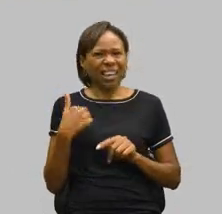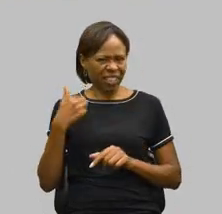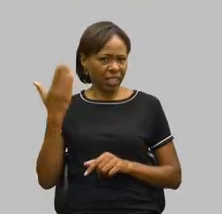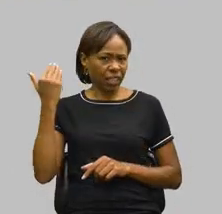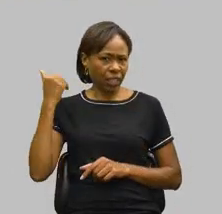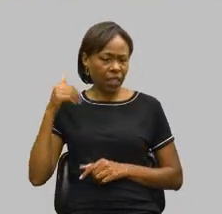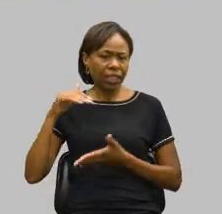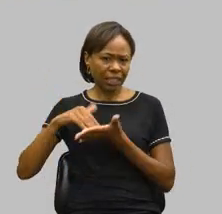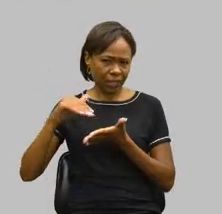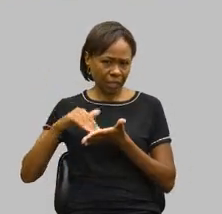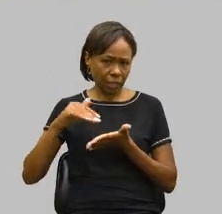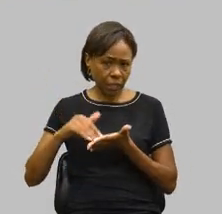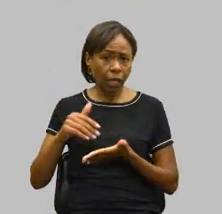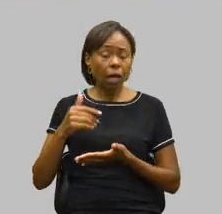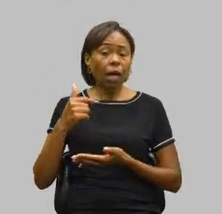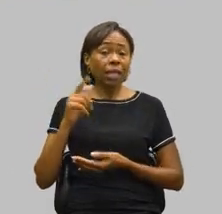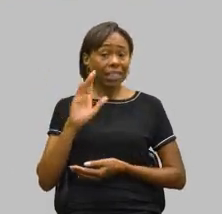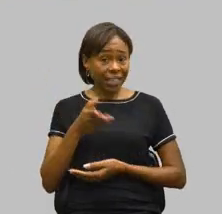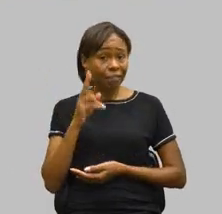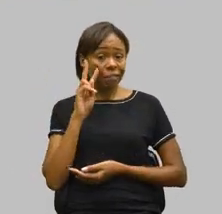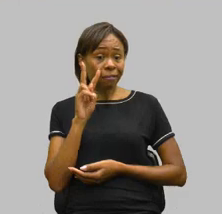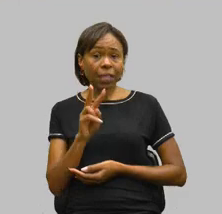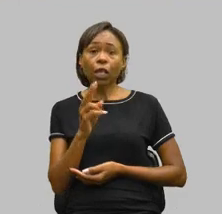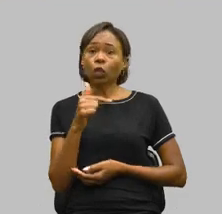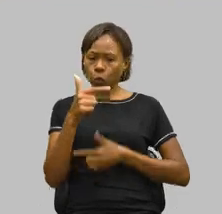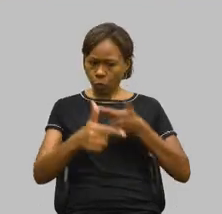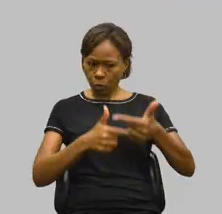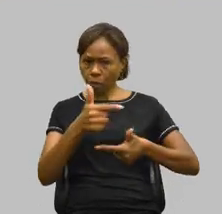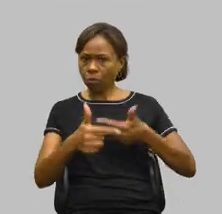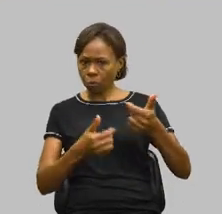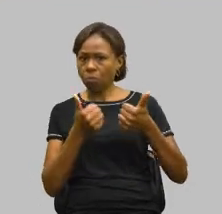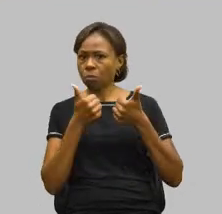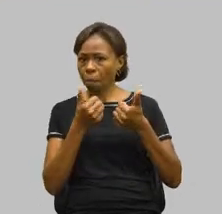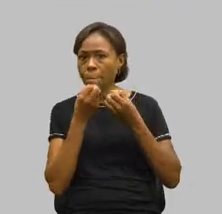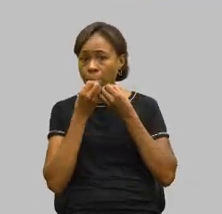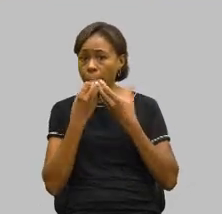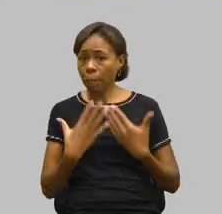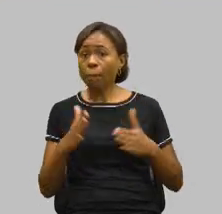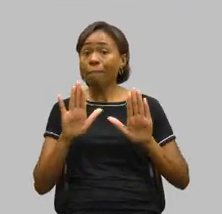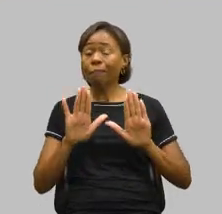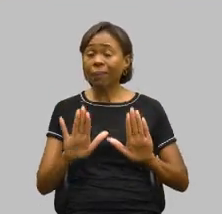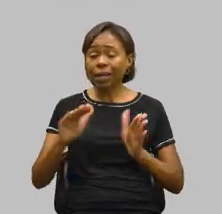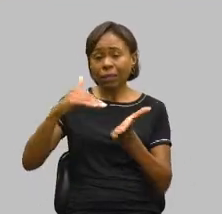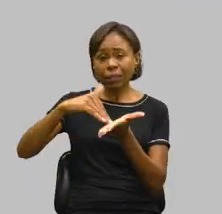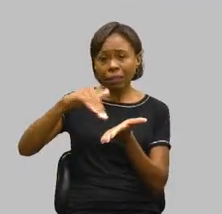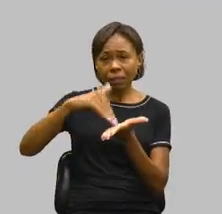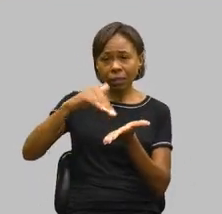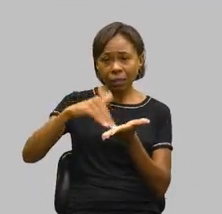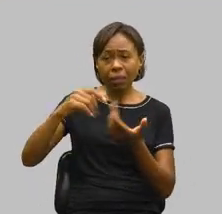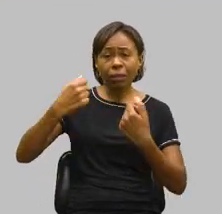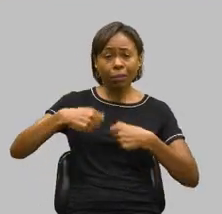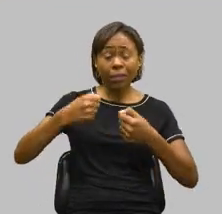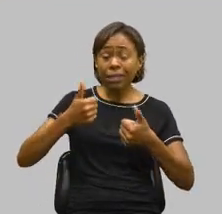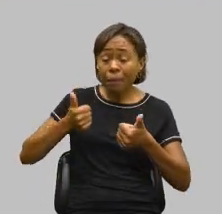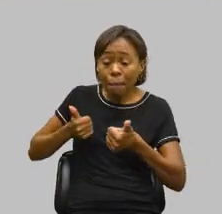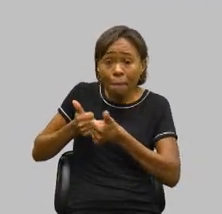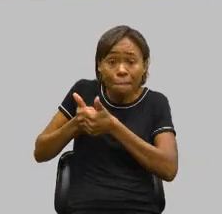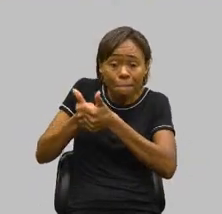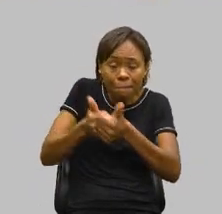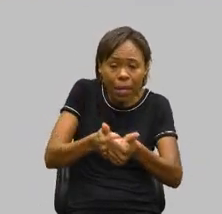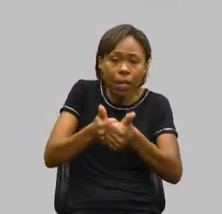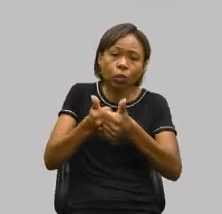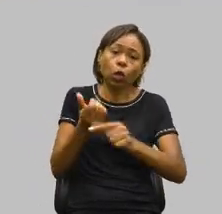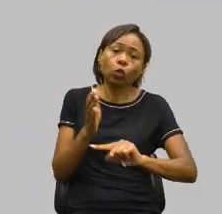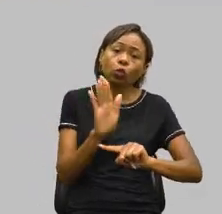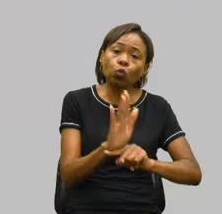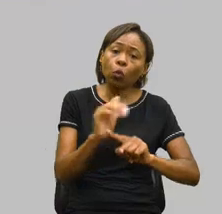Secretaria de um serviço que ele já é bom mas eu digo que a secretaria precisa estar mais perto dos Municípios dando